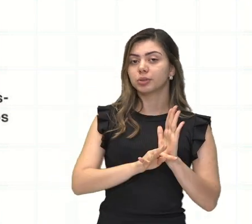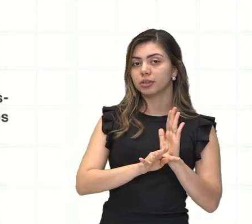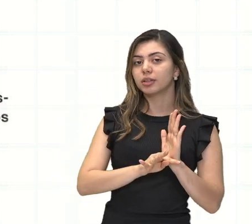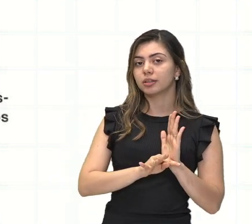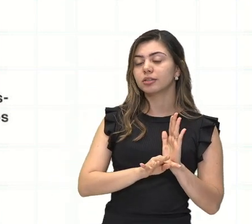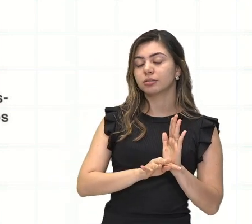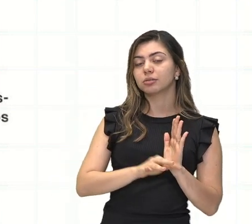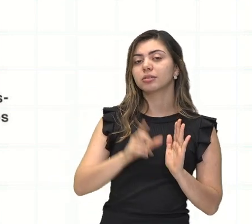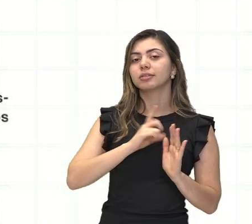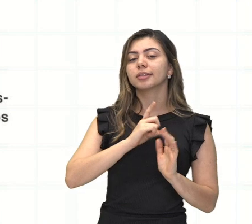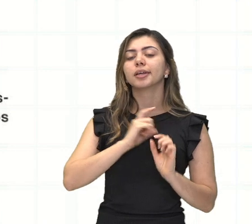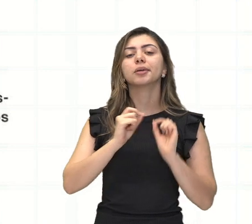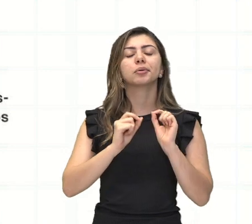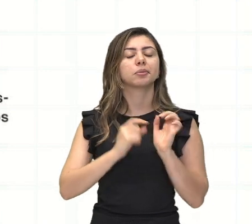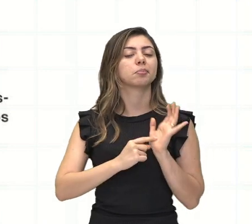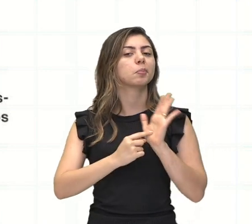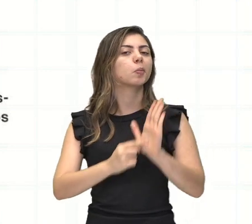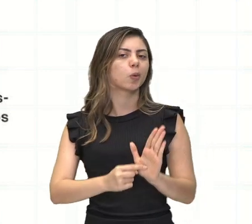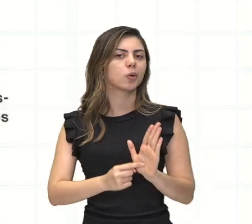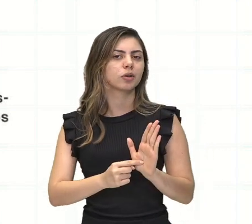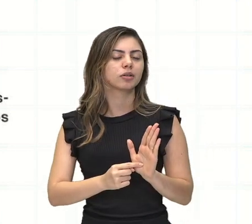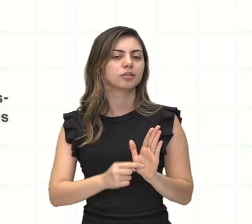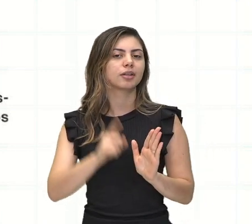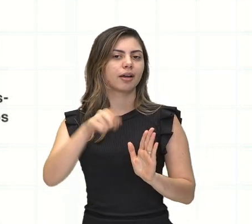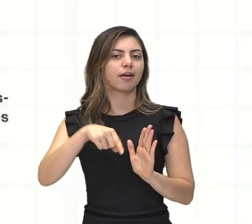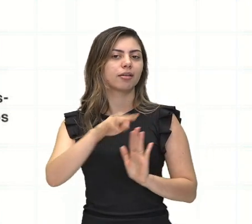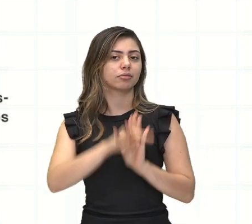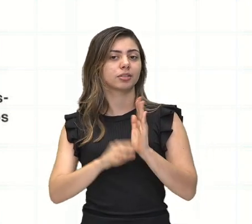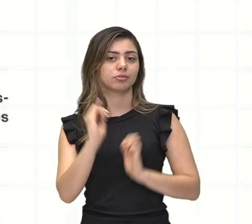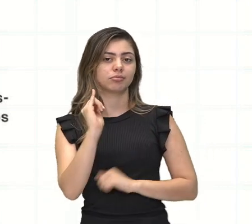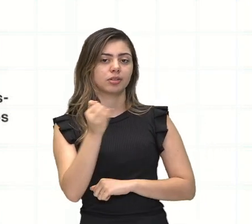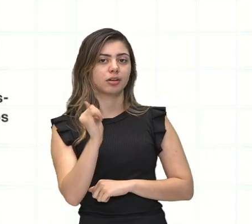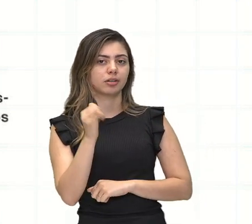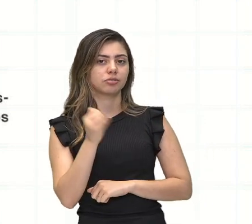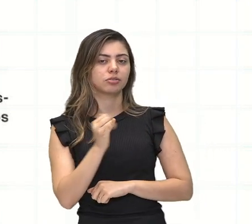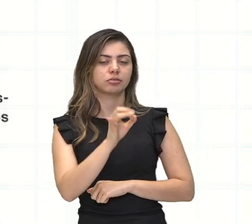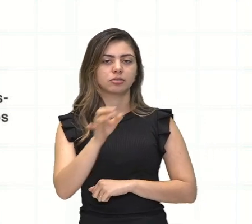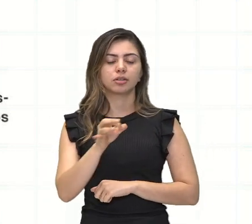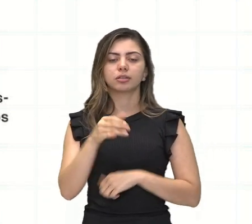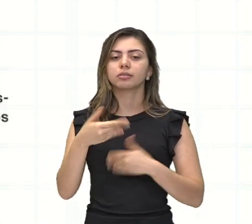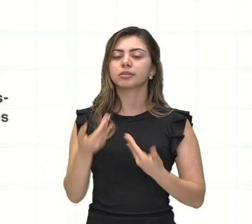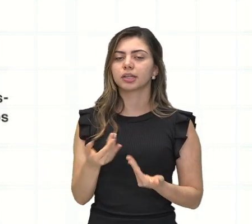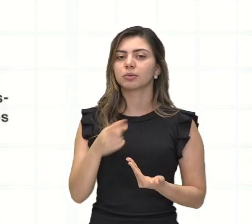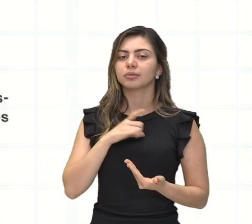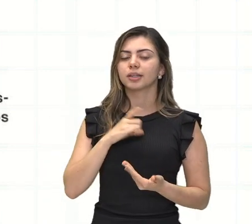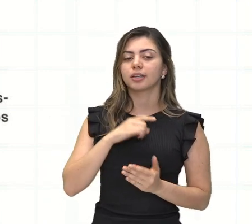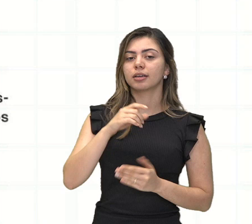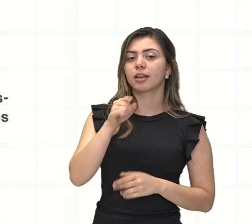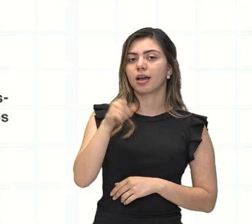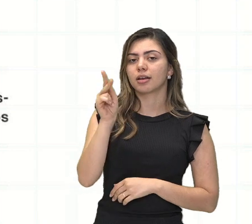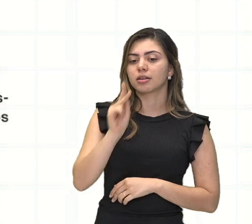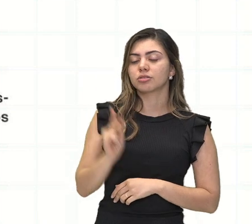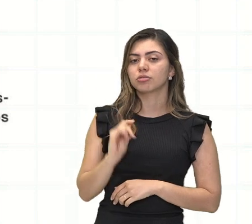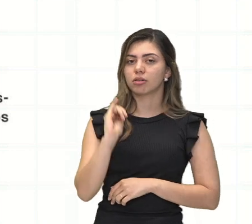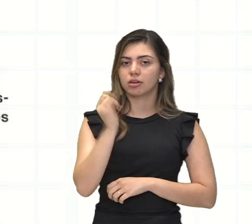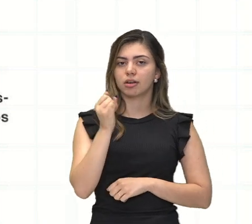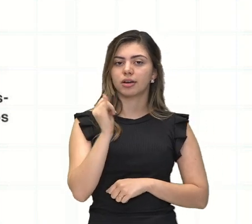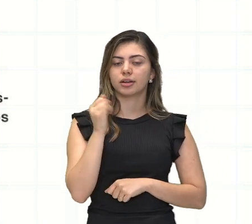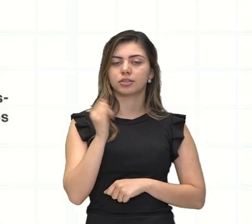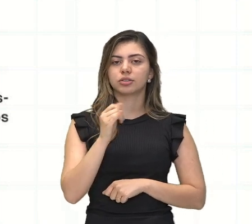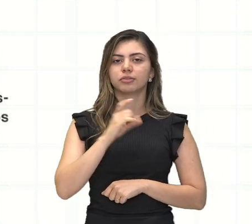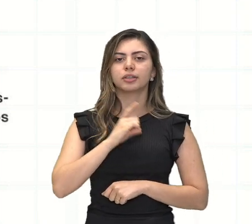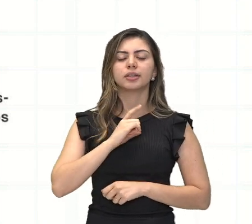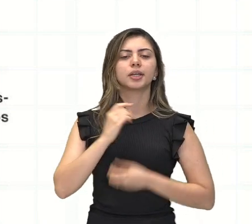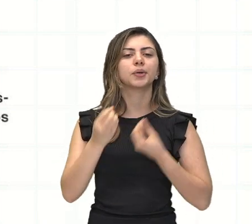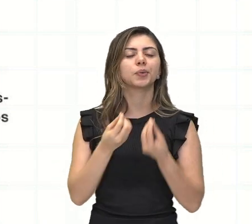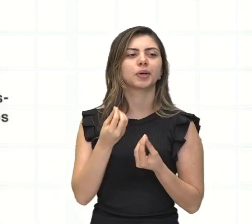ele traz para nós uma narrativa e dentro dessa narrativa, uma